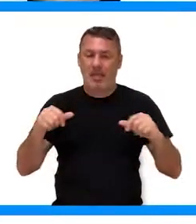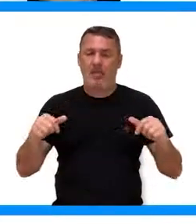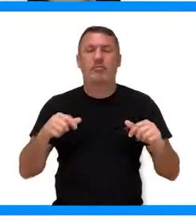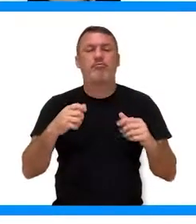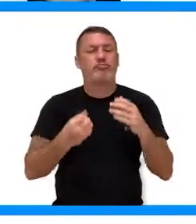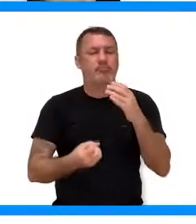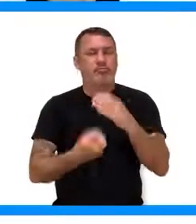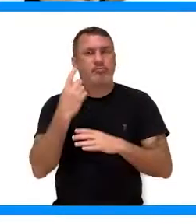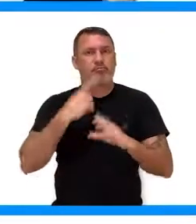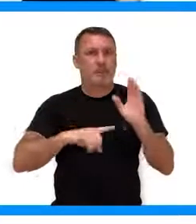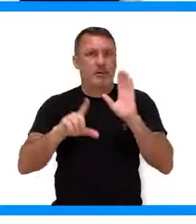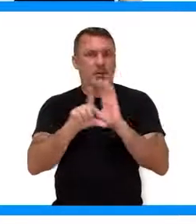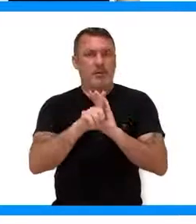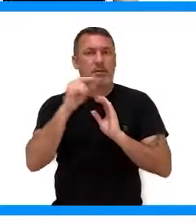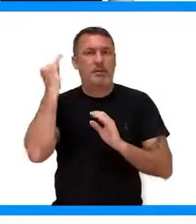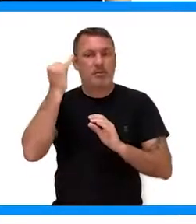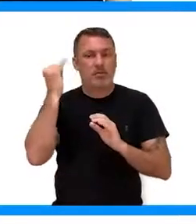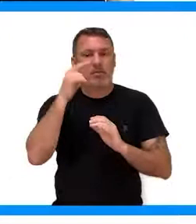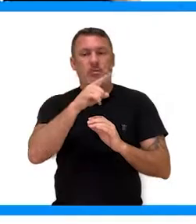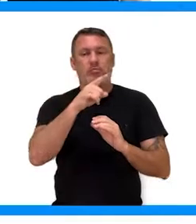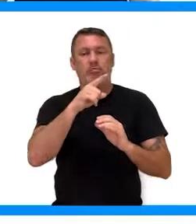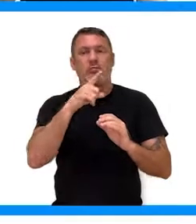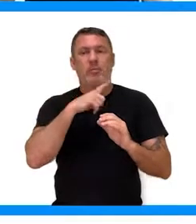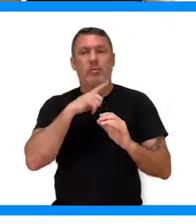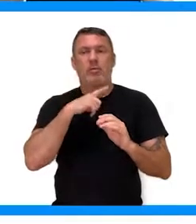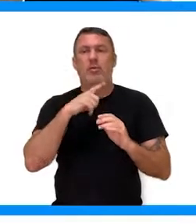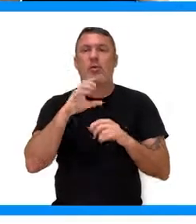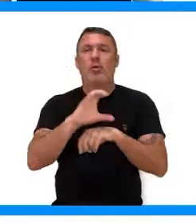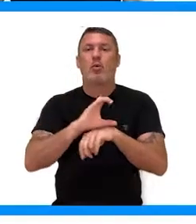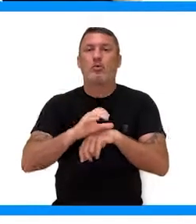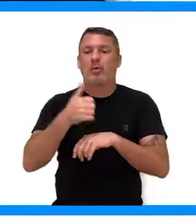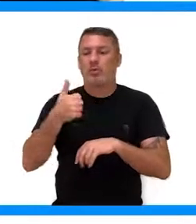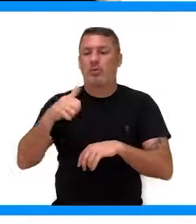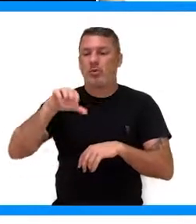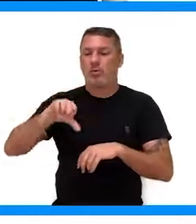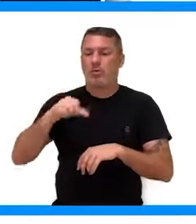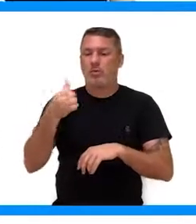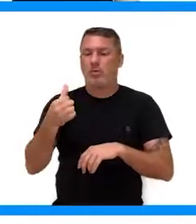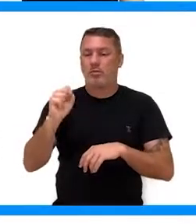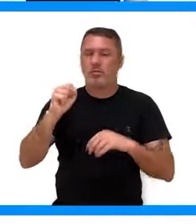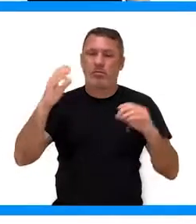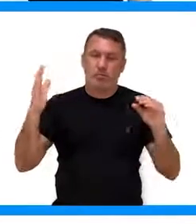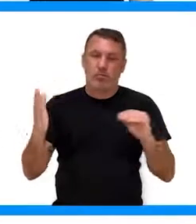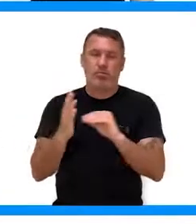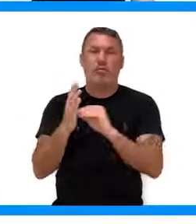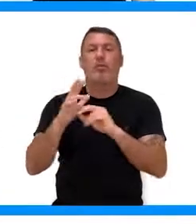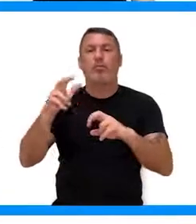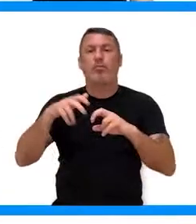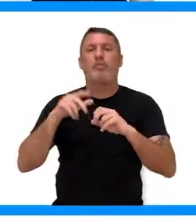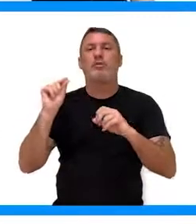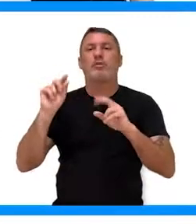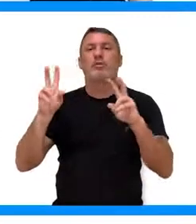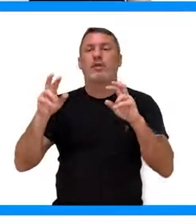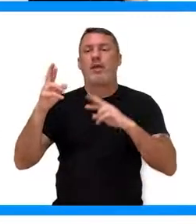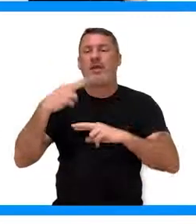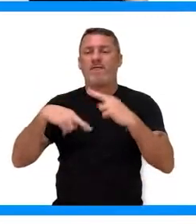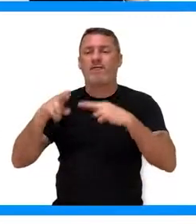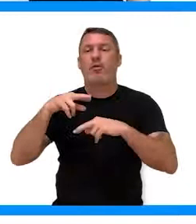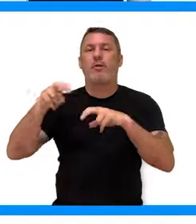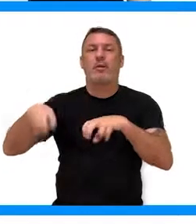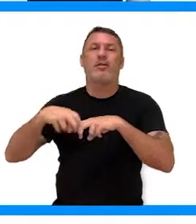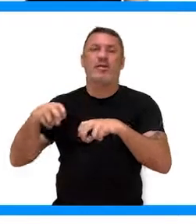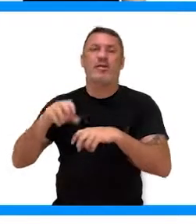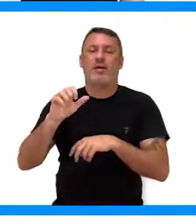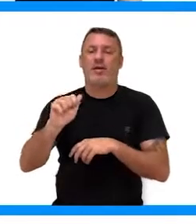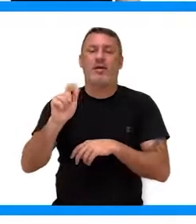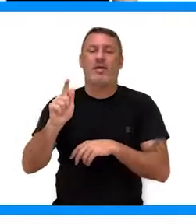legal importantíssima e incorporada na Constituição de 68, tudo bem, que justamente instituiu a reforma